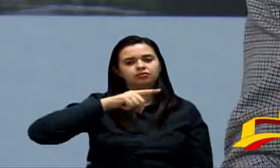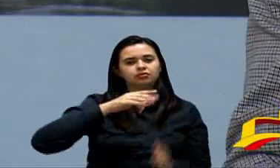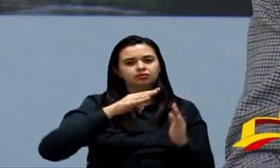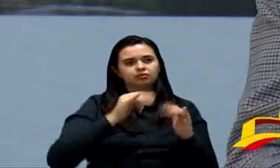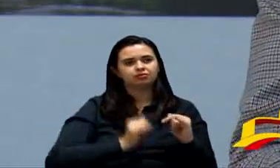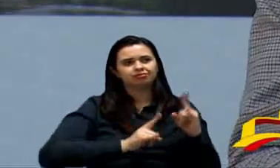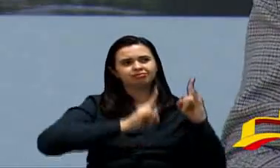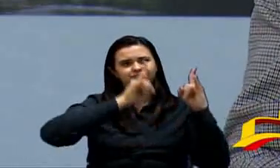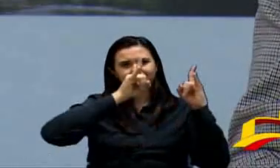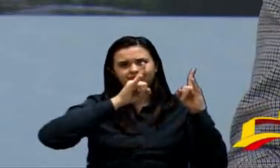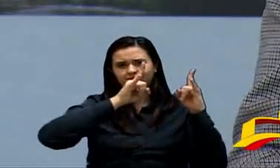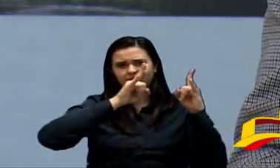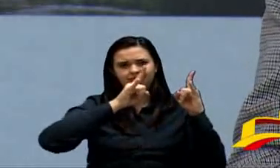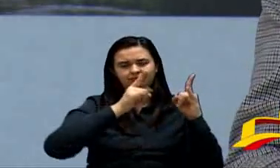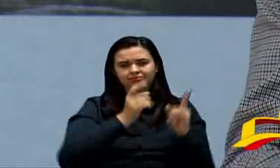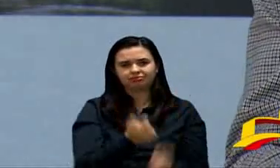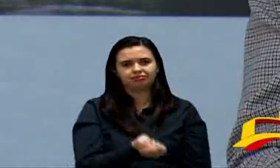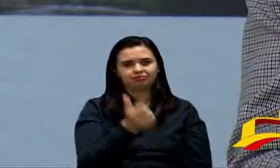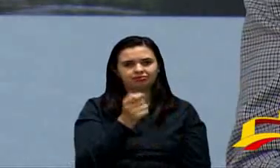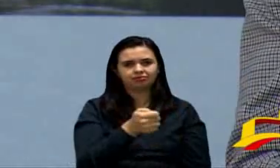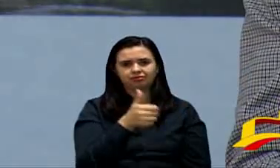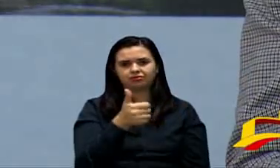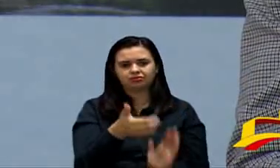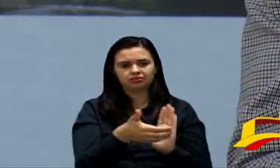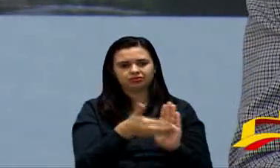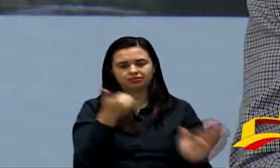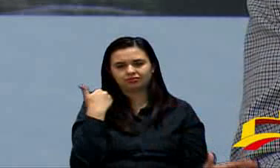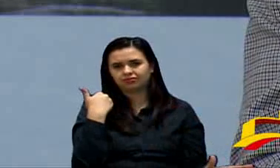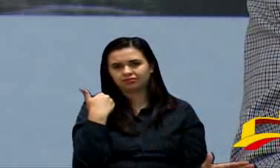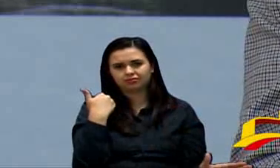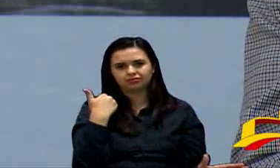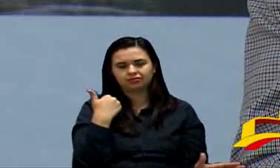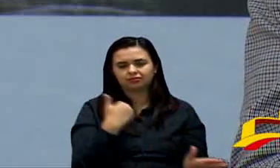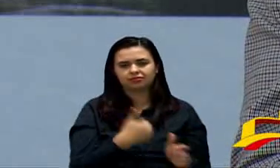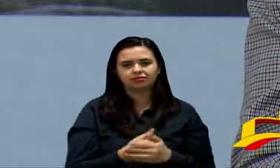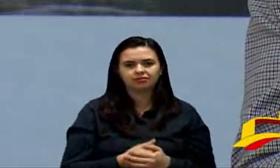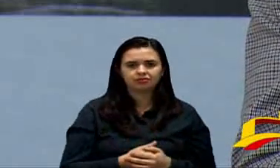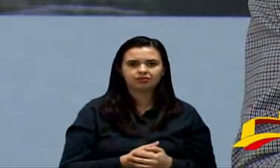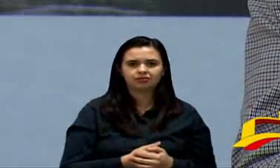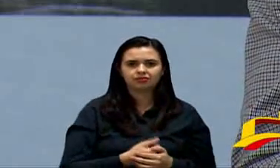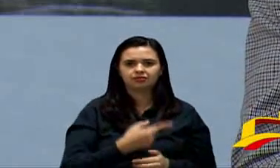torto, vereador. Não veio aqui o meu gabinete, não trouxe as fotos. Não sei se dá para...